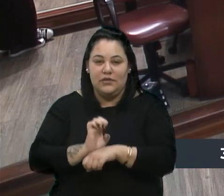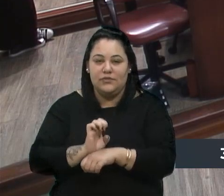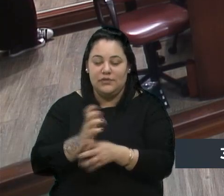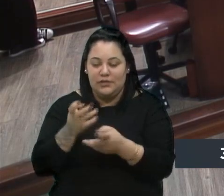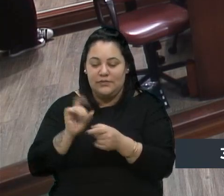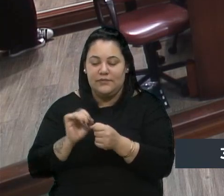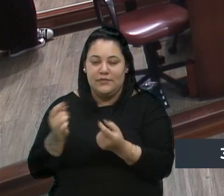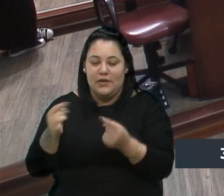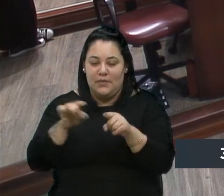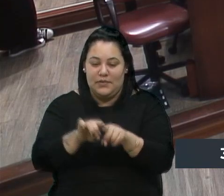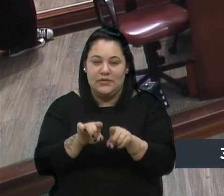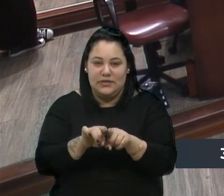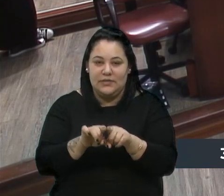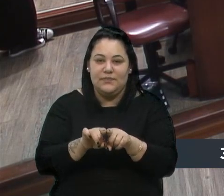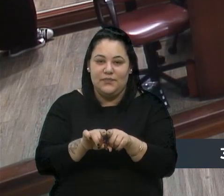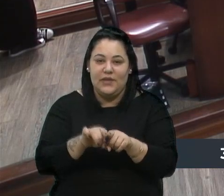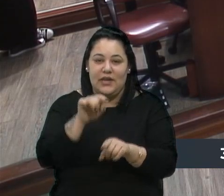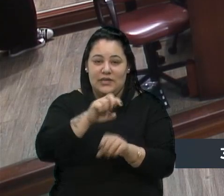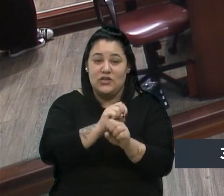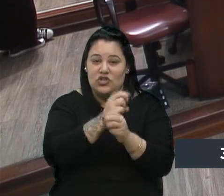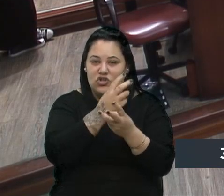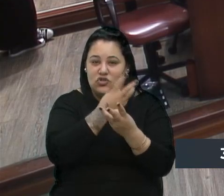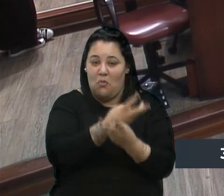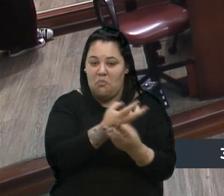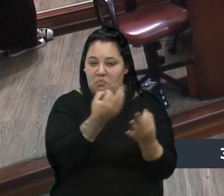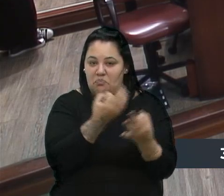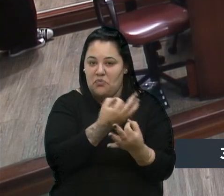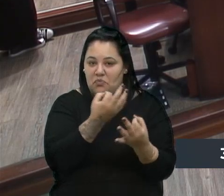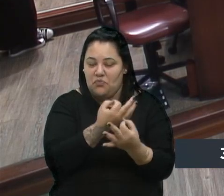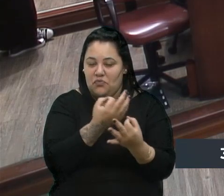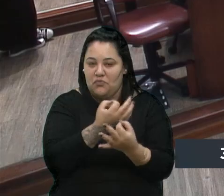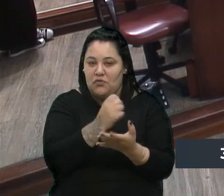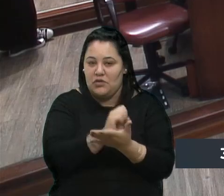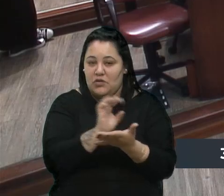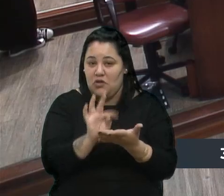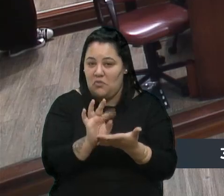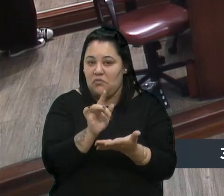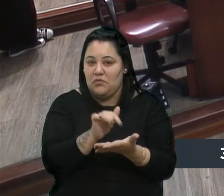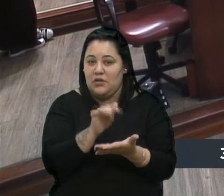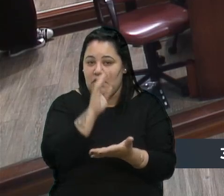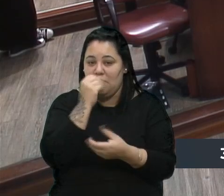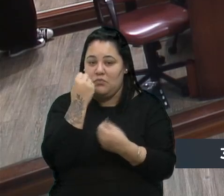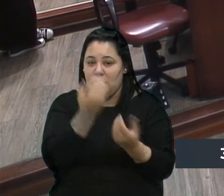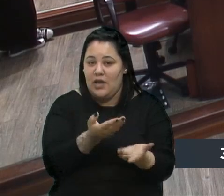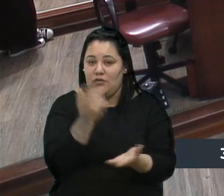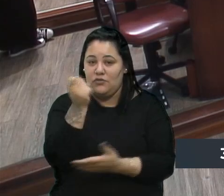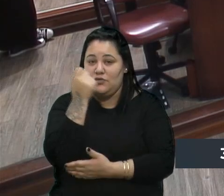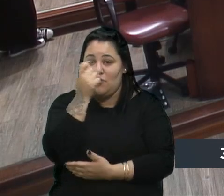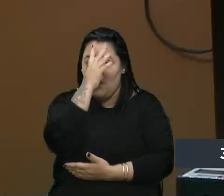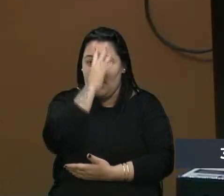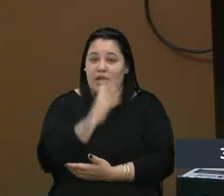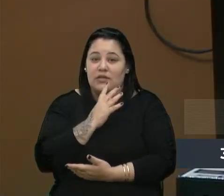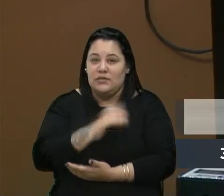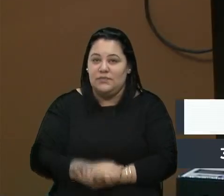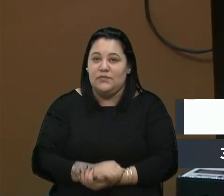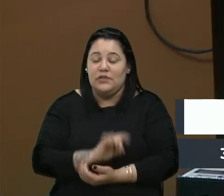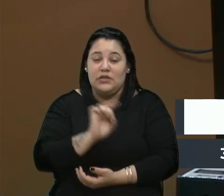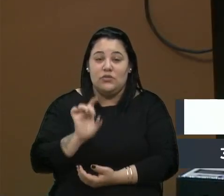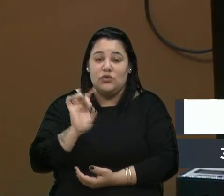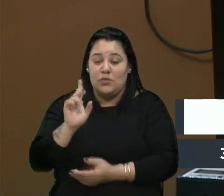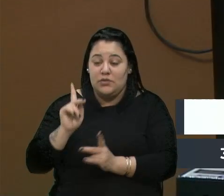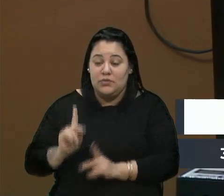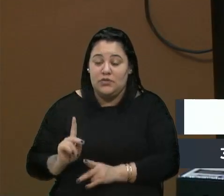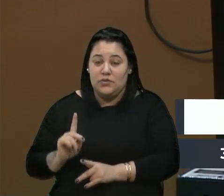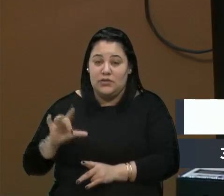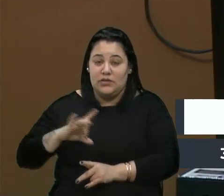essa plataforma, esse software que foi disponibilizado aqui no nosso estado gratuitamente. Não só para as pessoas que se enquadram no